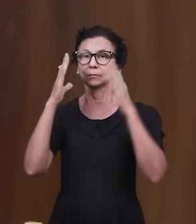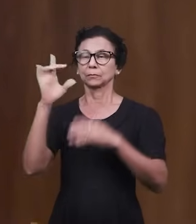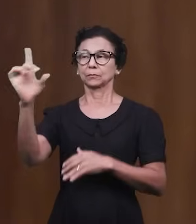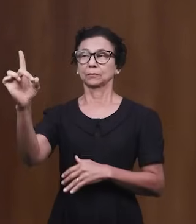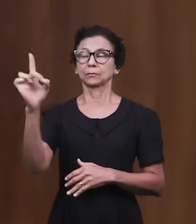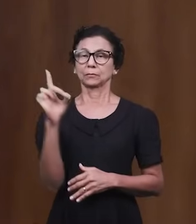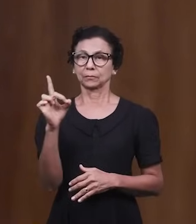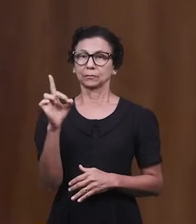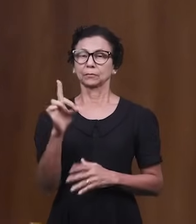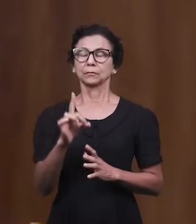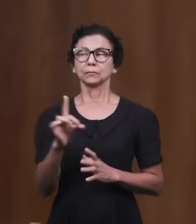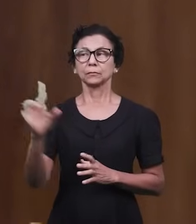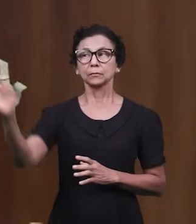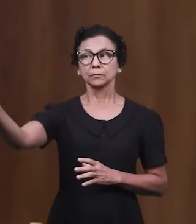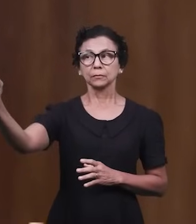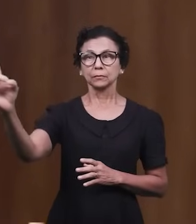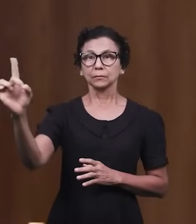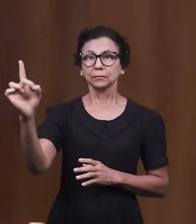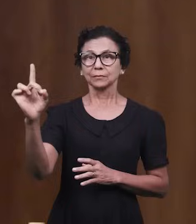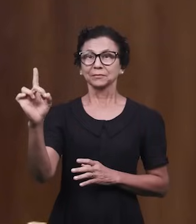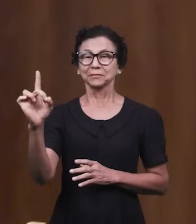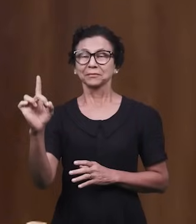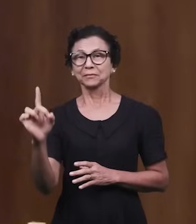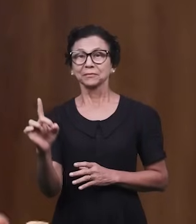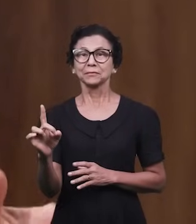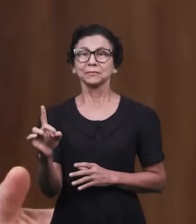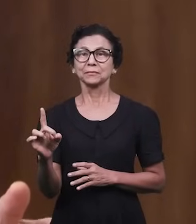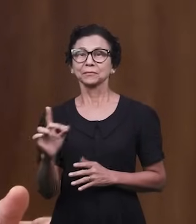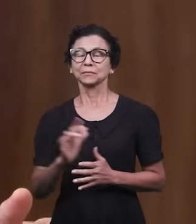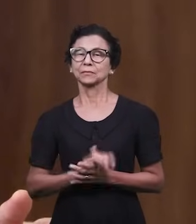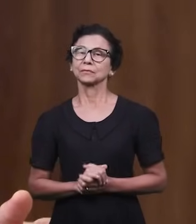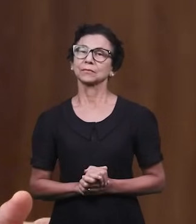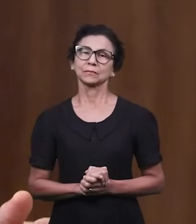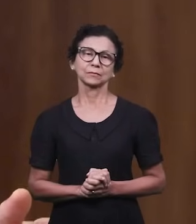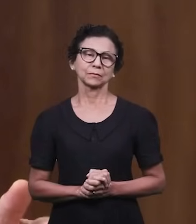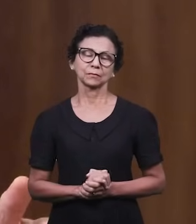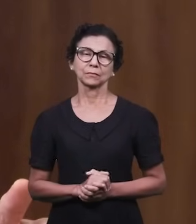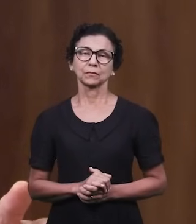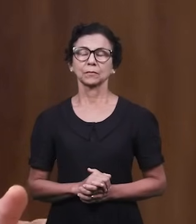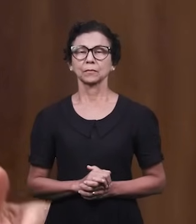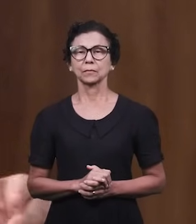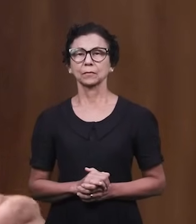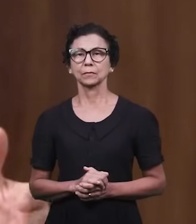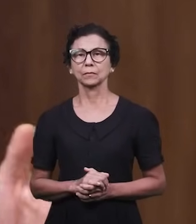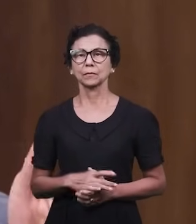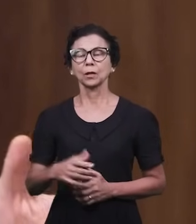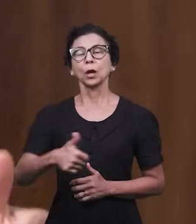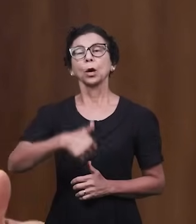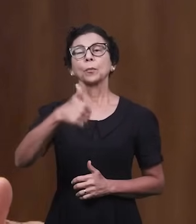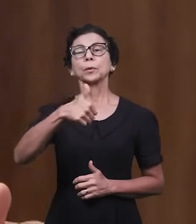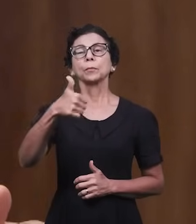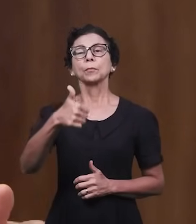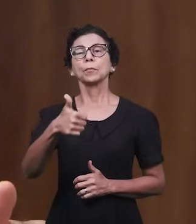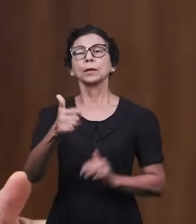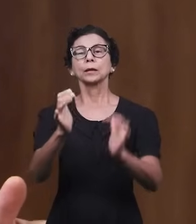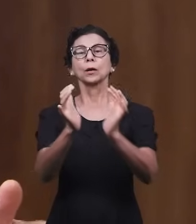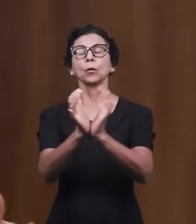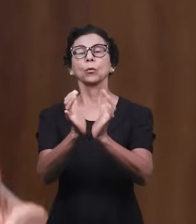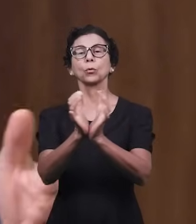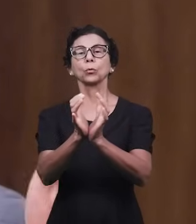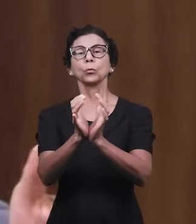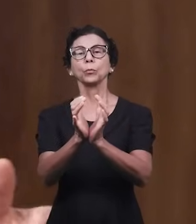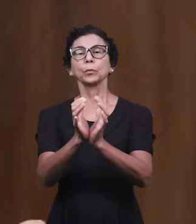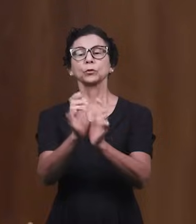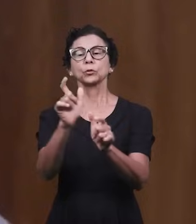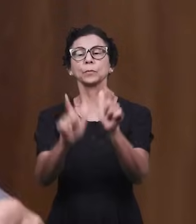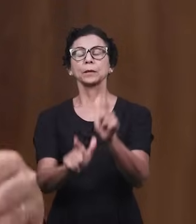rei se aproxima, é claro que na frente o rei não chega primeiro, vem os arautos, aqueles que anunciam. Eles anunciam,